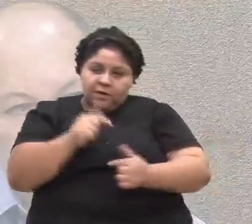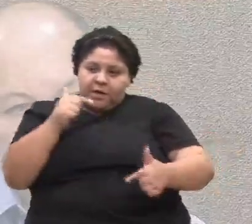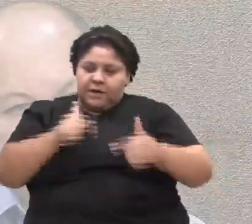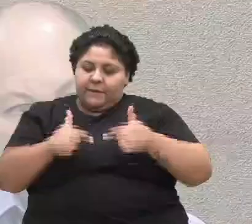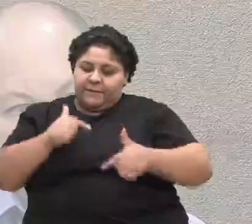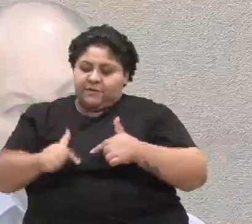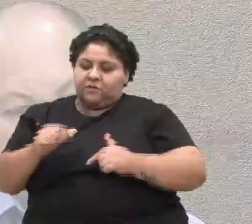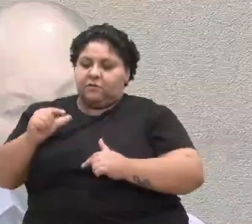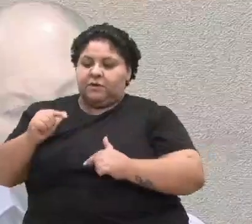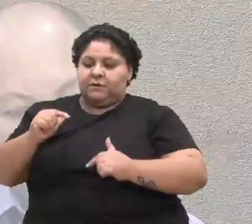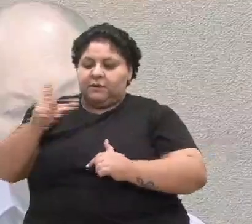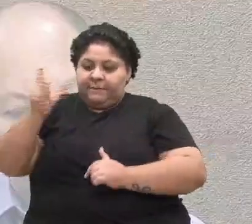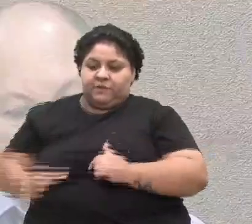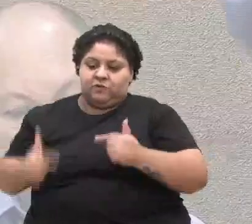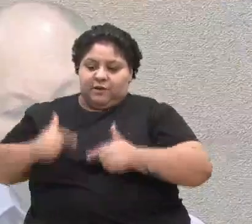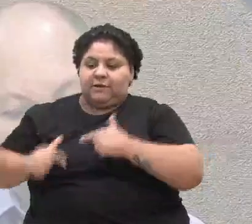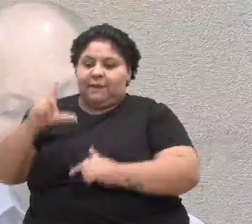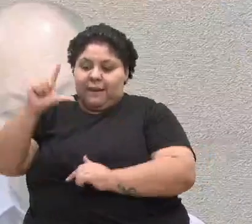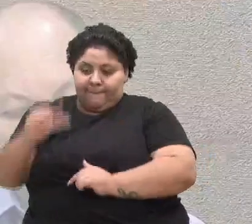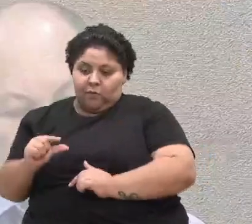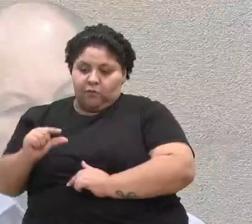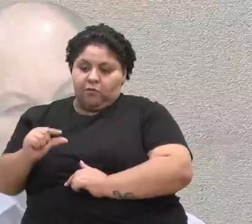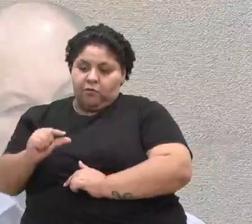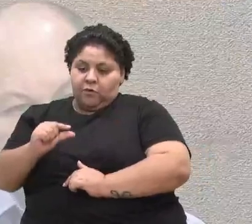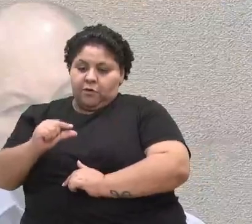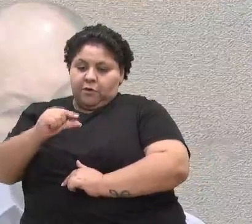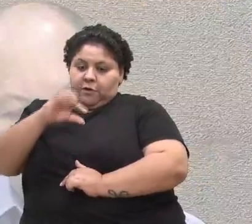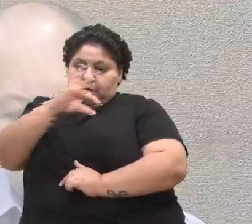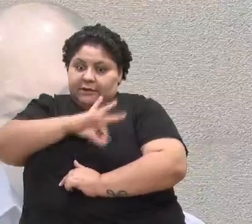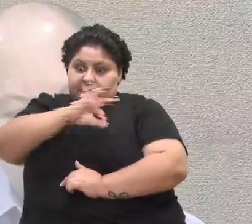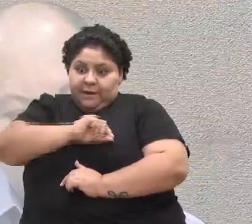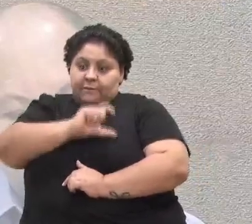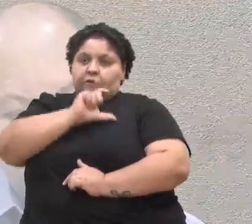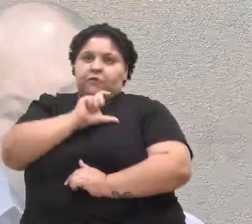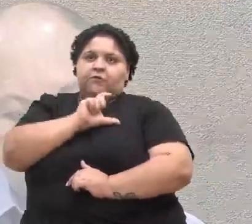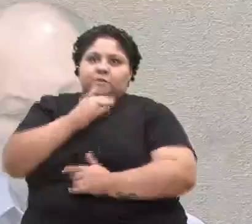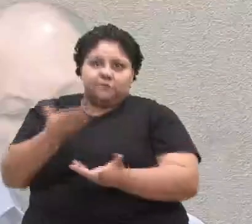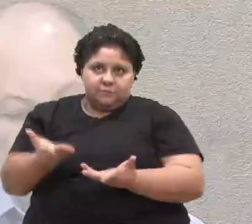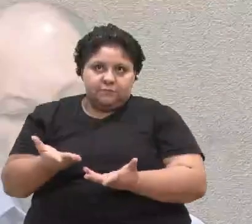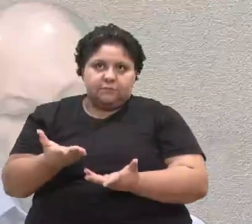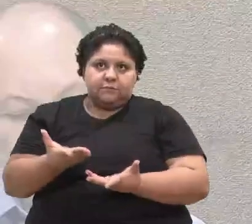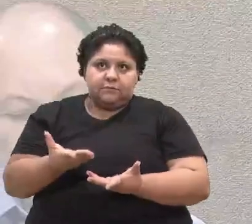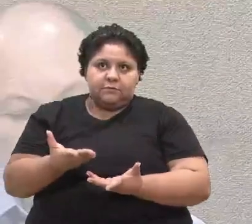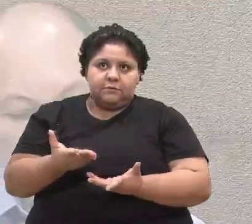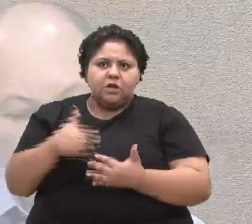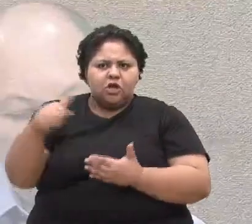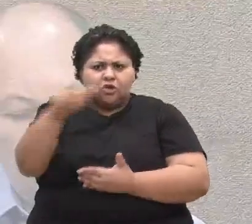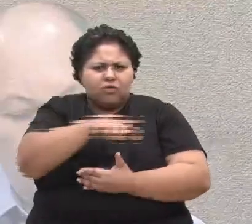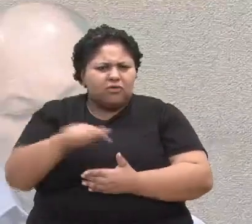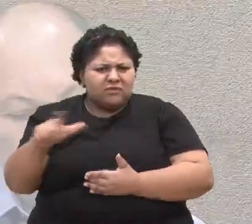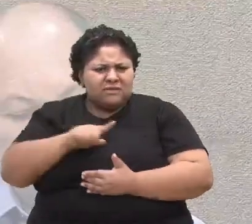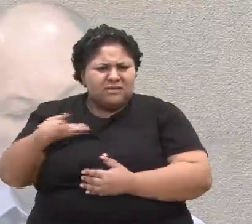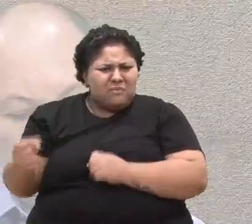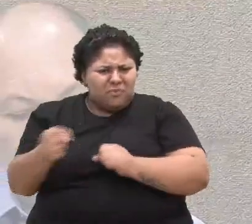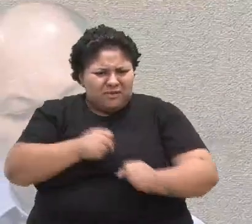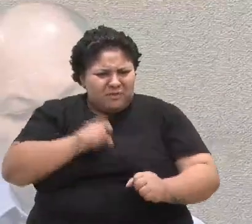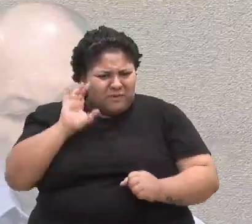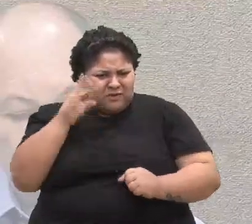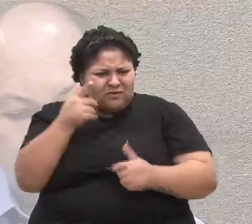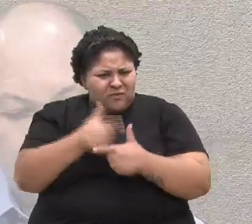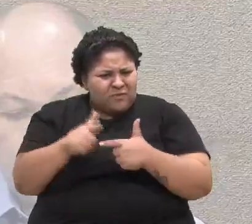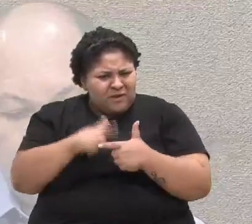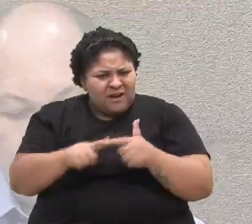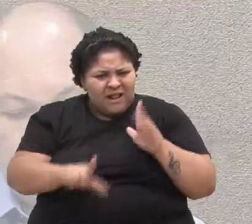esse assunto da isonomia. Isso é importante. Claro que nós não temos poder para resolver, vereador Zanquim, esse tipo de coisa, porque são